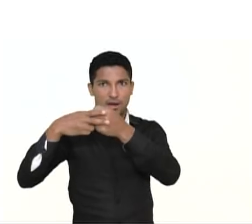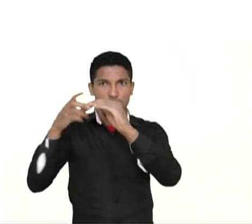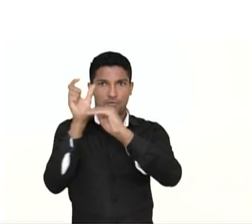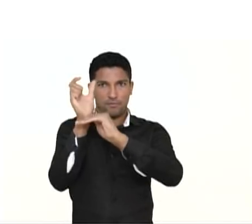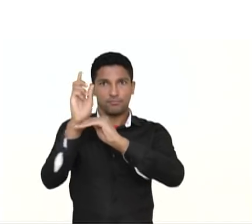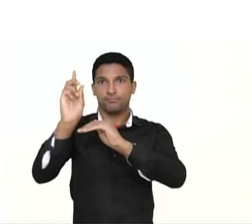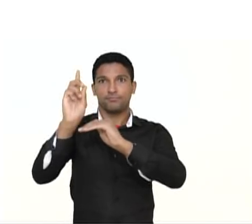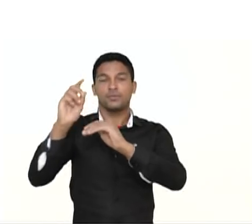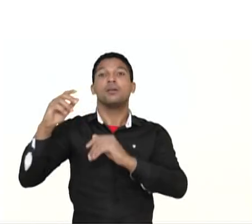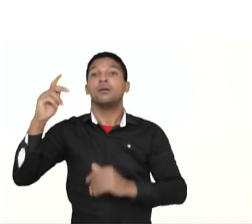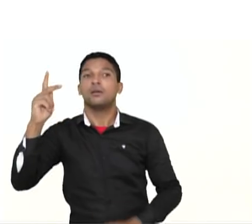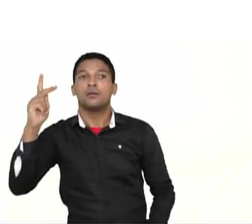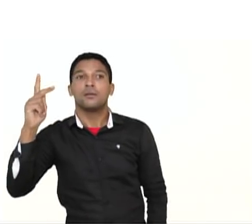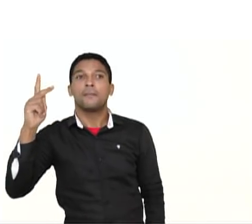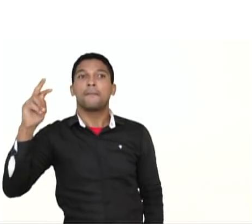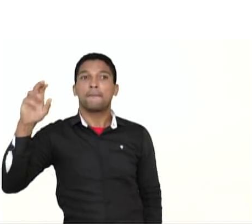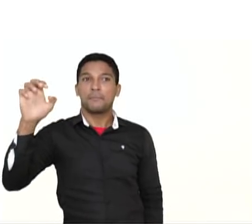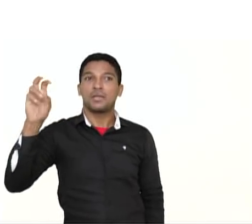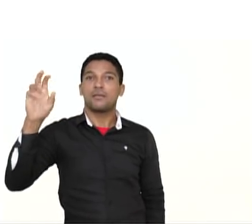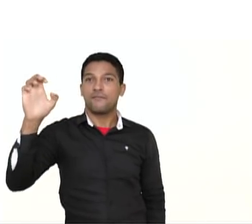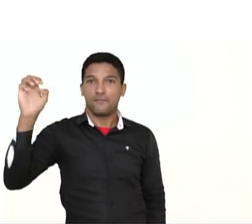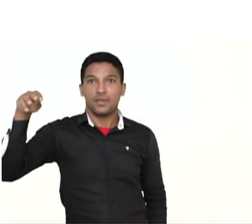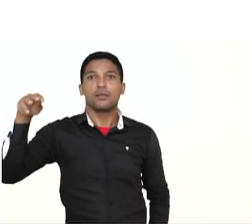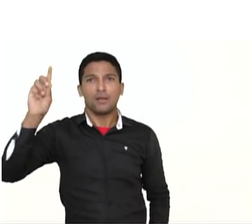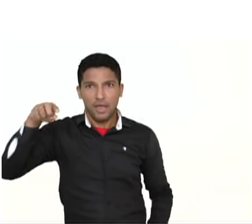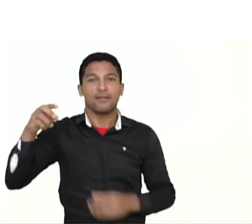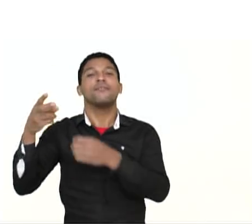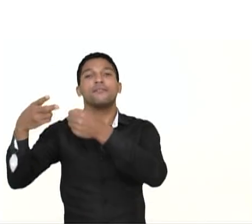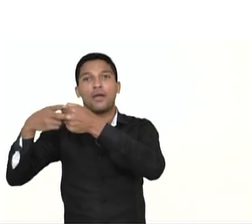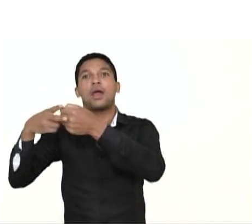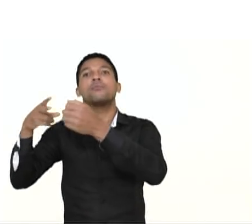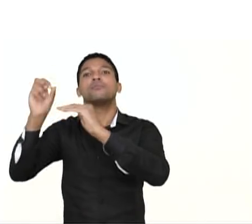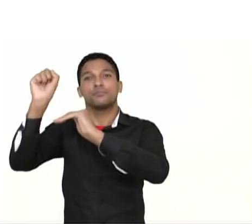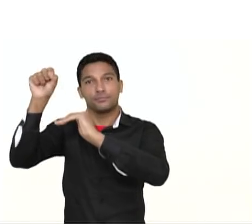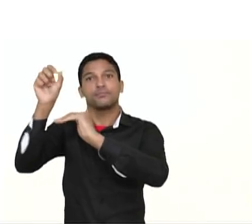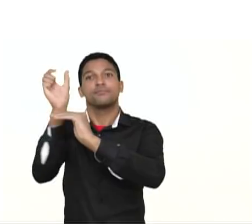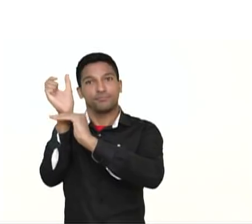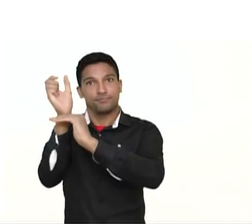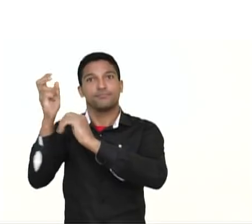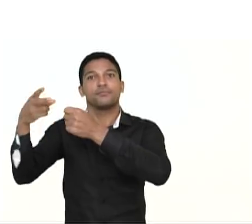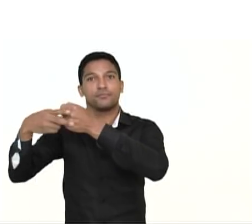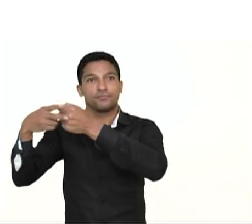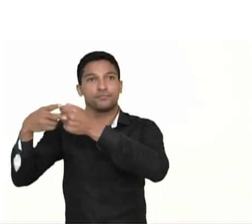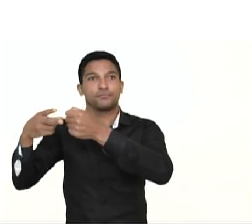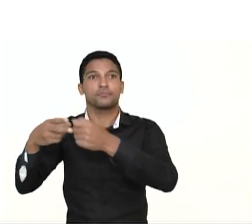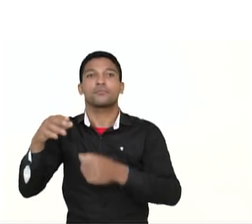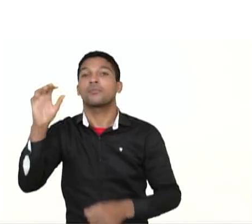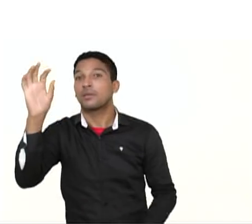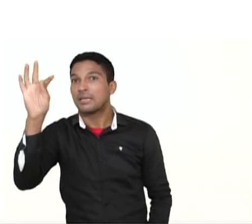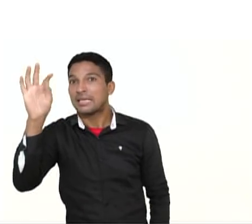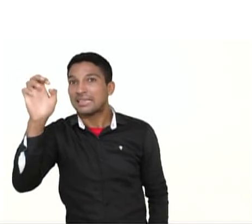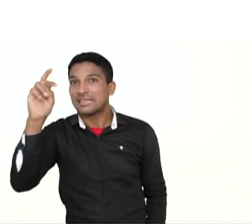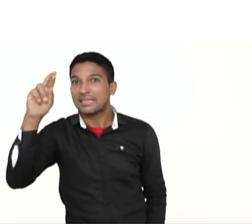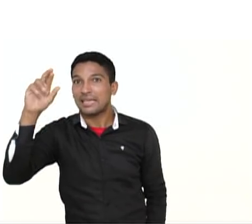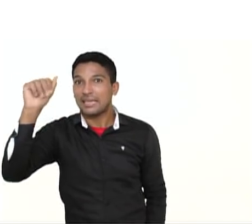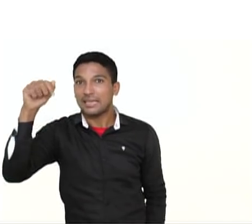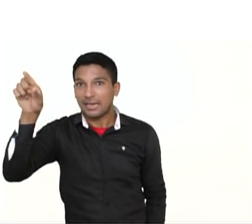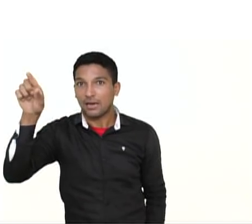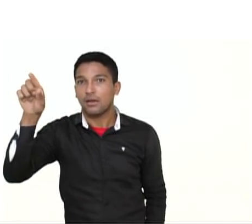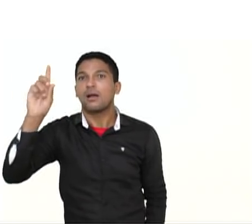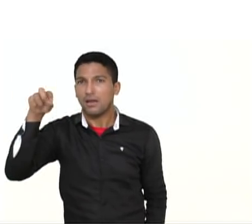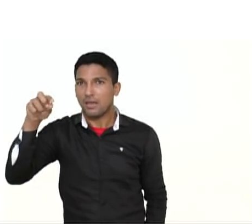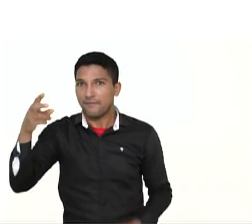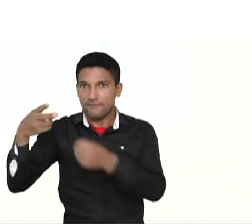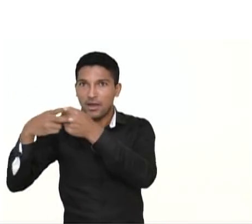verbo? Sim. Agora, continuando, terá é um verbo? Sim. Novos recordes de